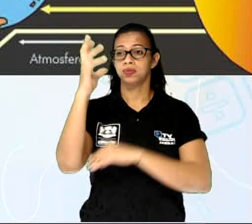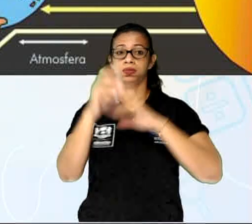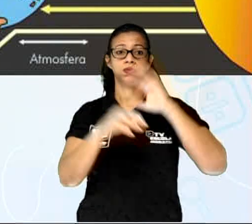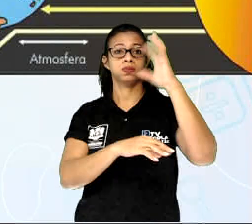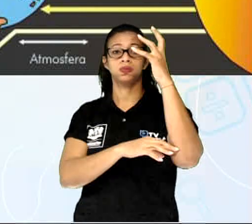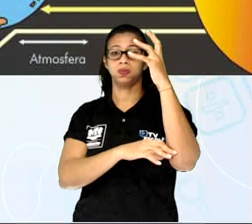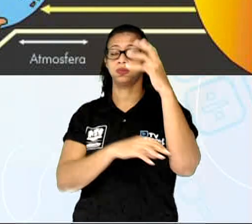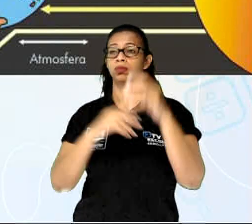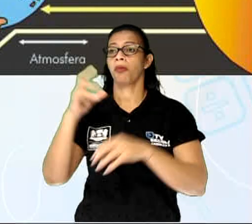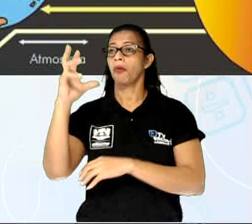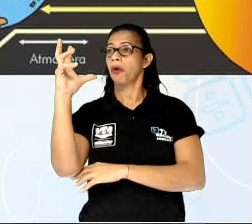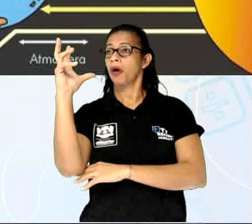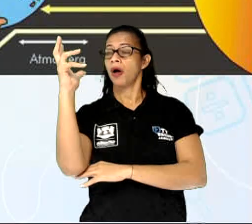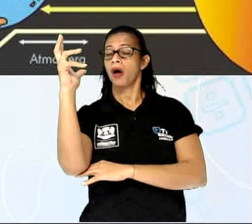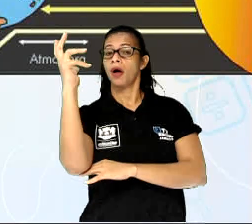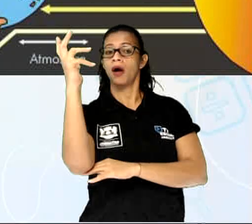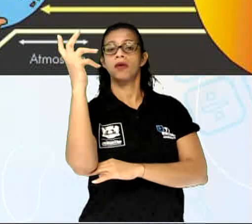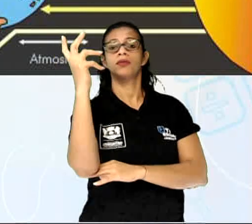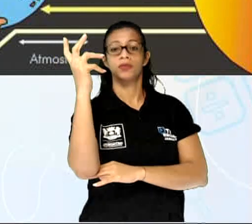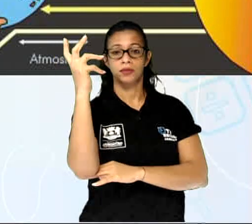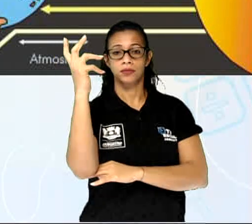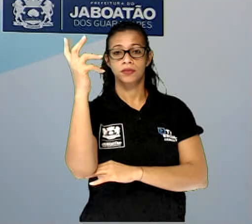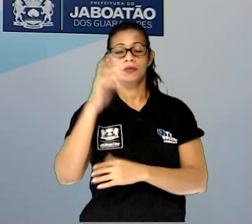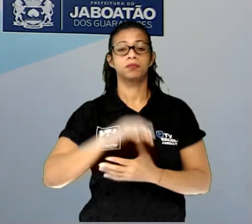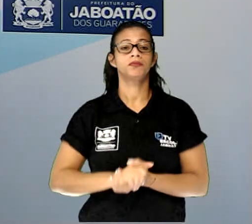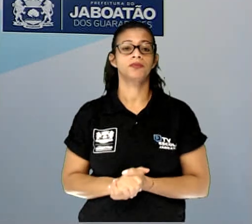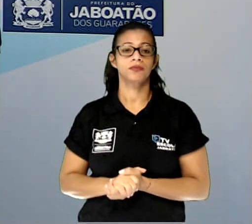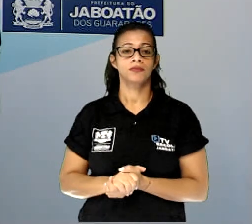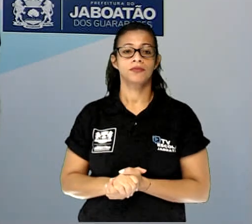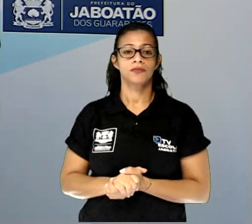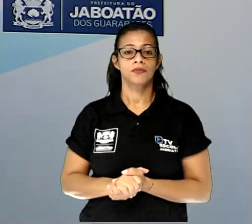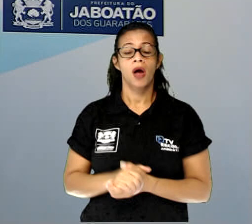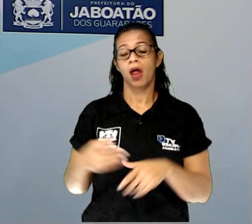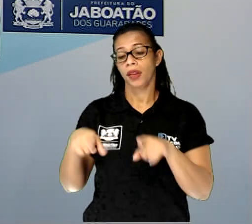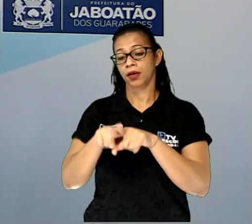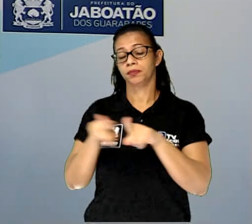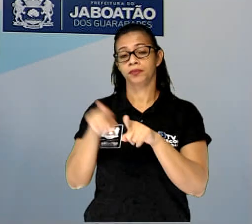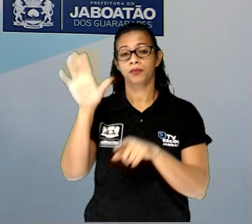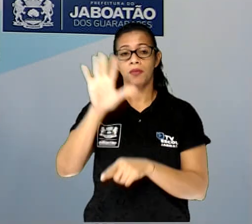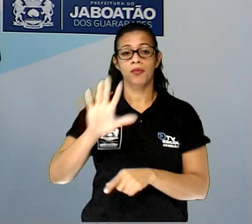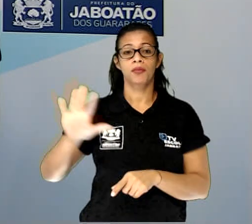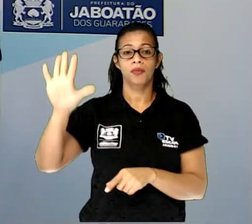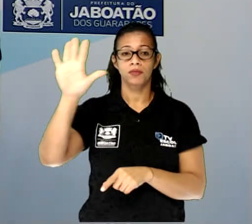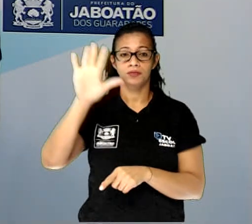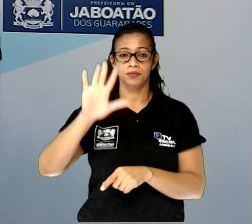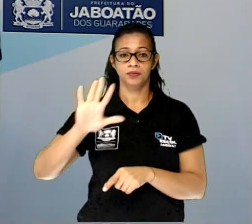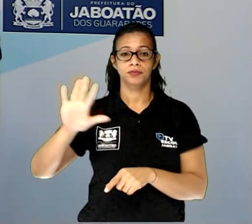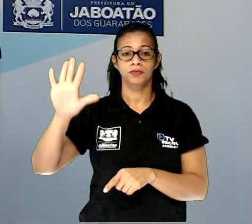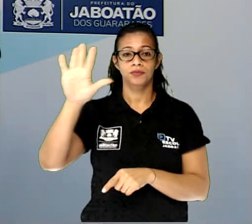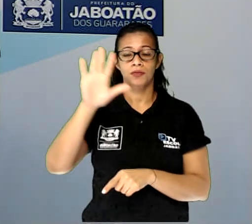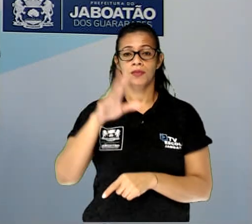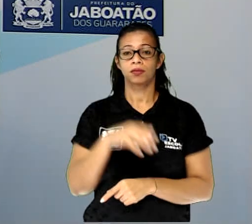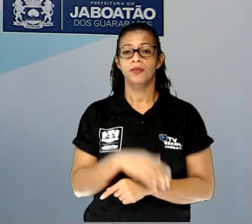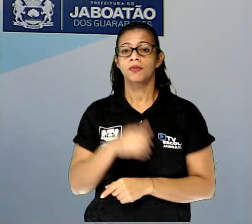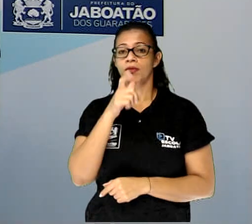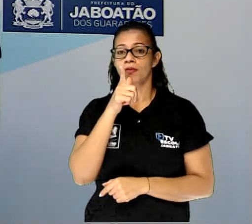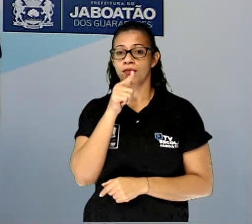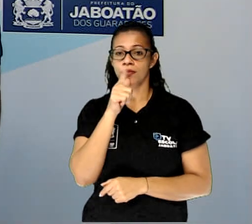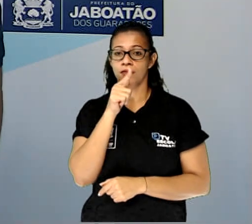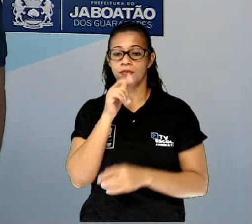representa aí essa zona tropical, onde as temperaturas vão ser mais altas. Nessas áreas